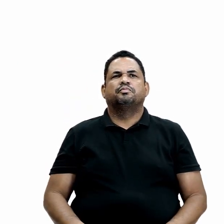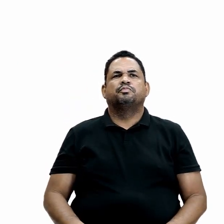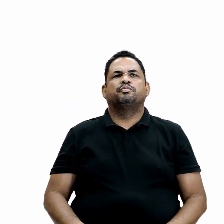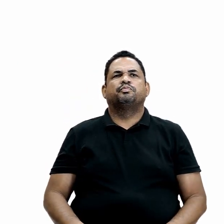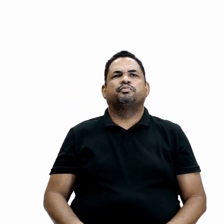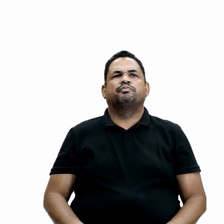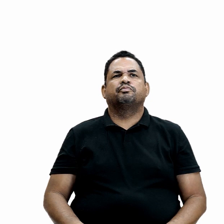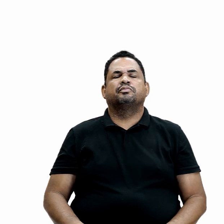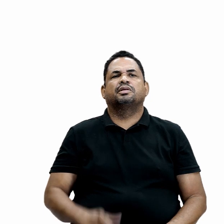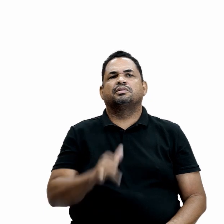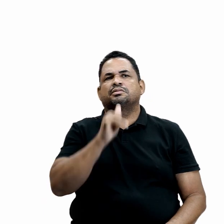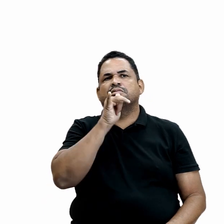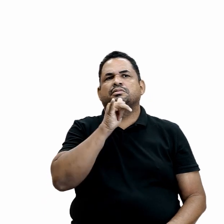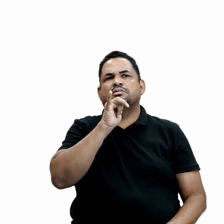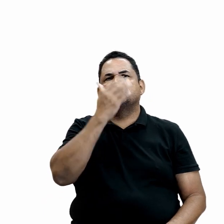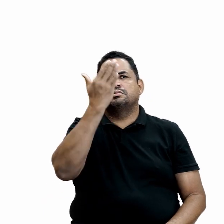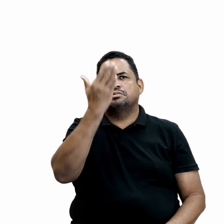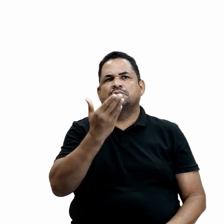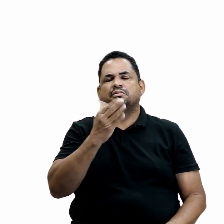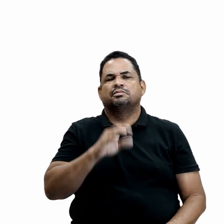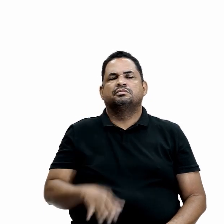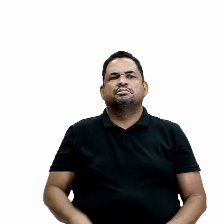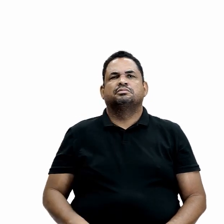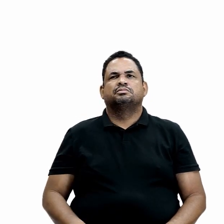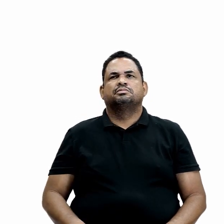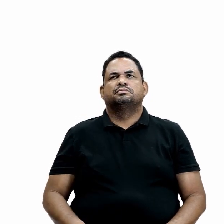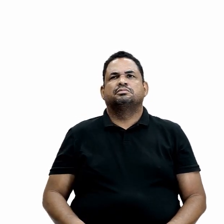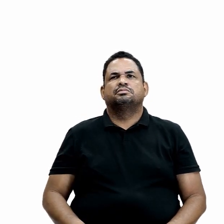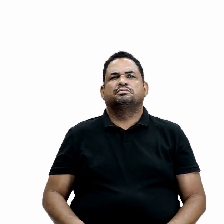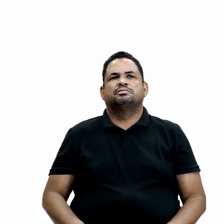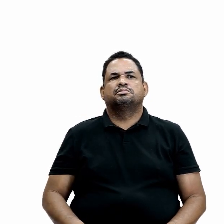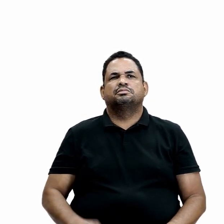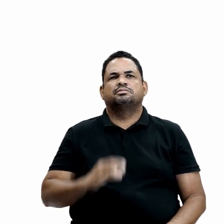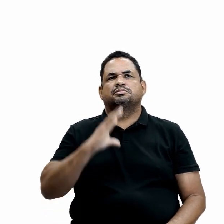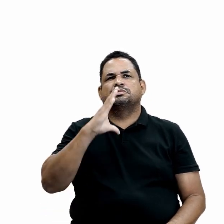Logo, exemplo, um elemento químico, digamos, califórnio,